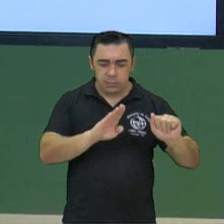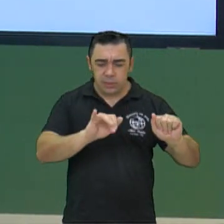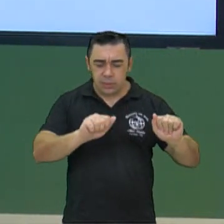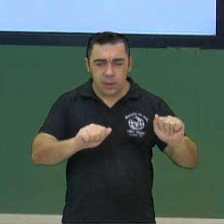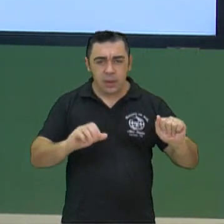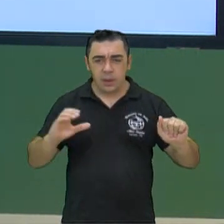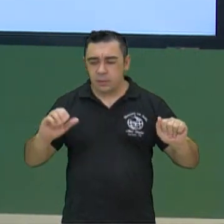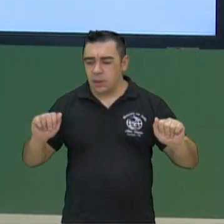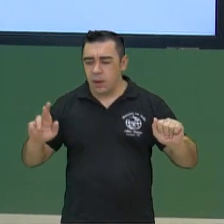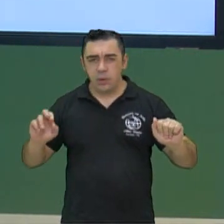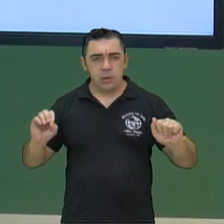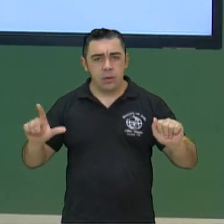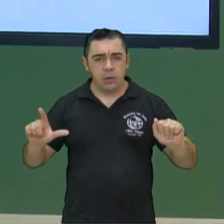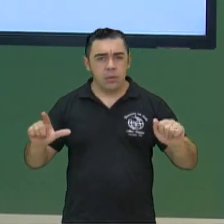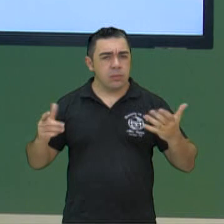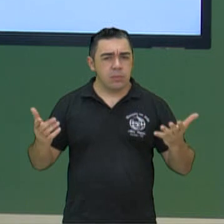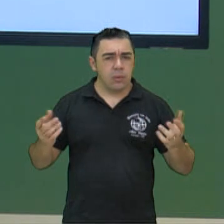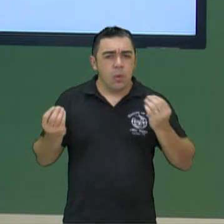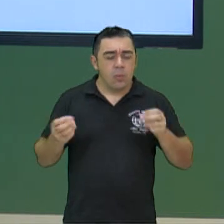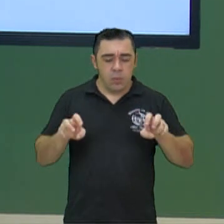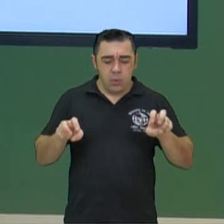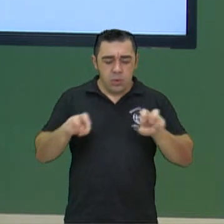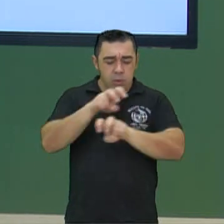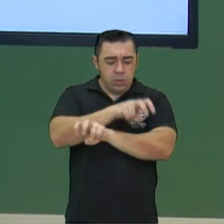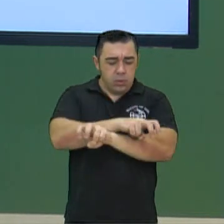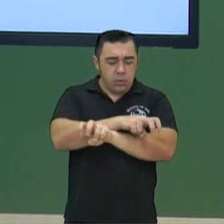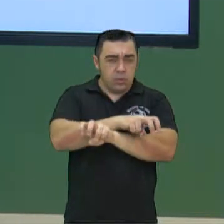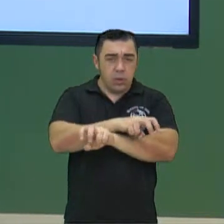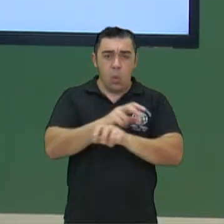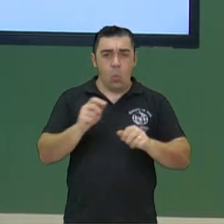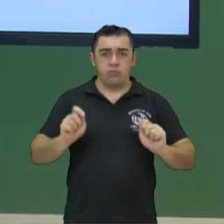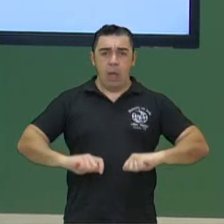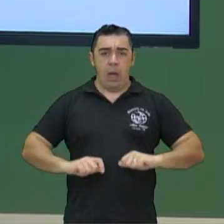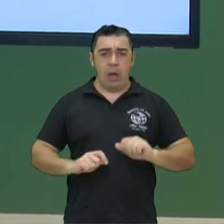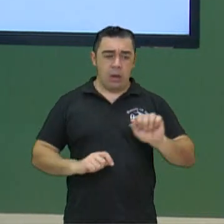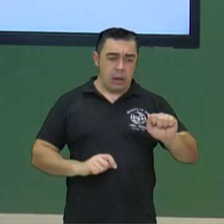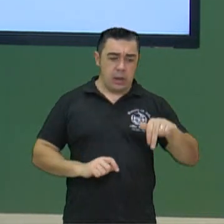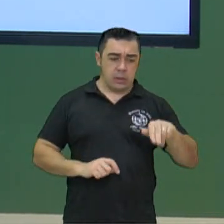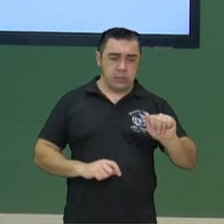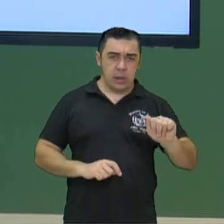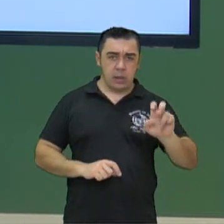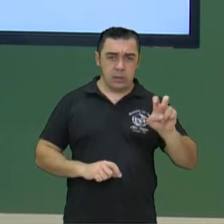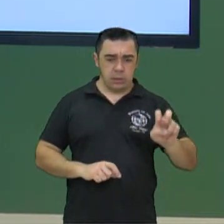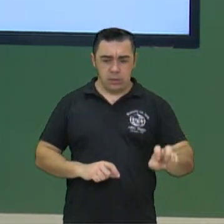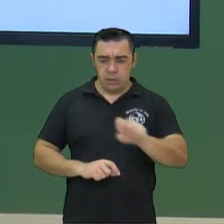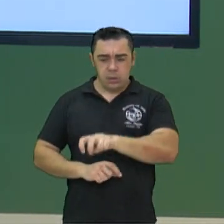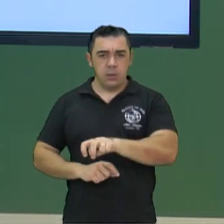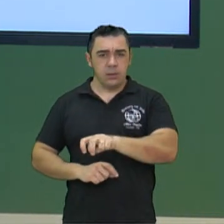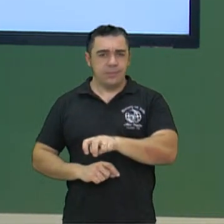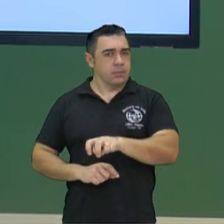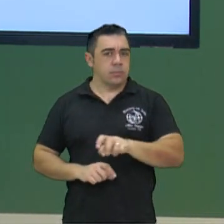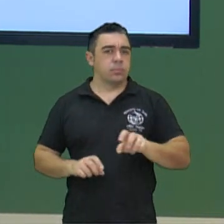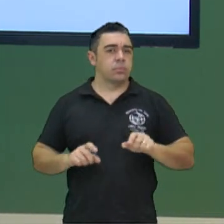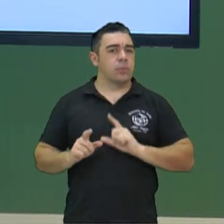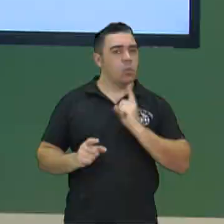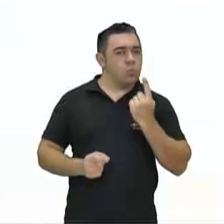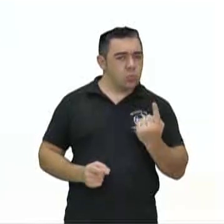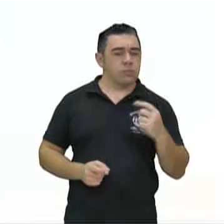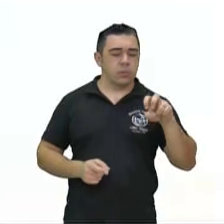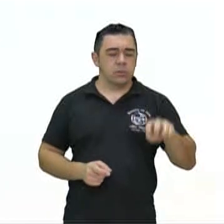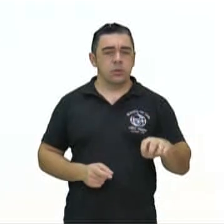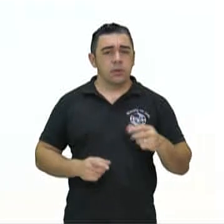de pessoas, né? Não tem como a Ana estar sentada em duas carteiras ao mesmo tempo. Então, aqui eu trouxe